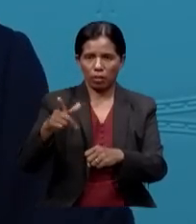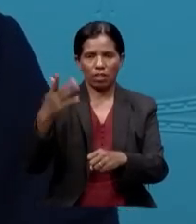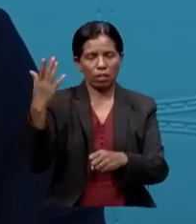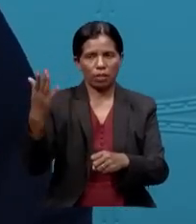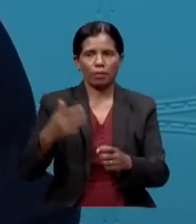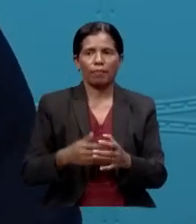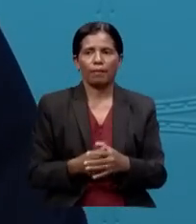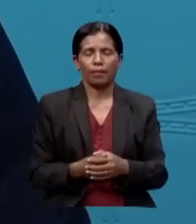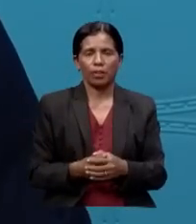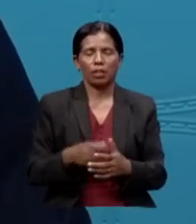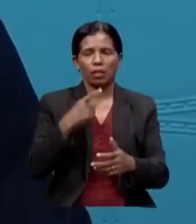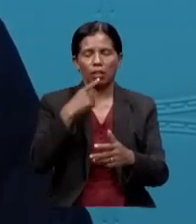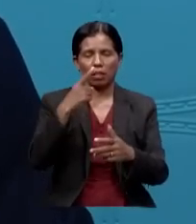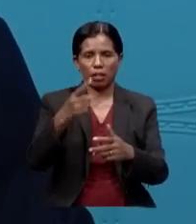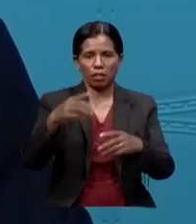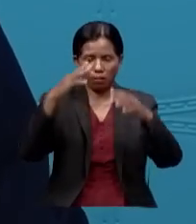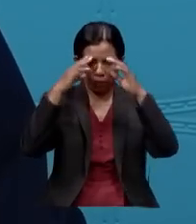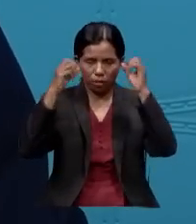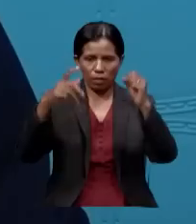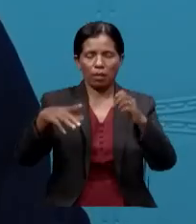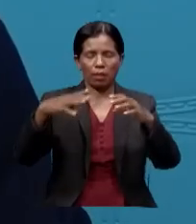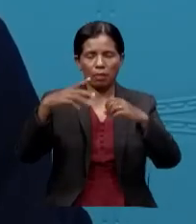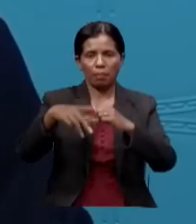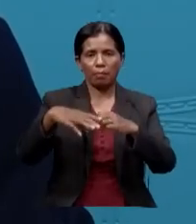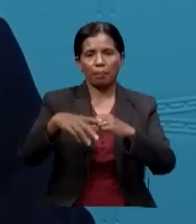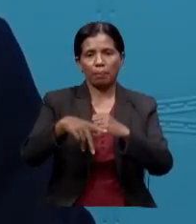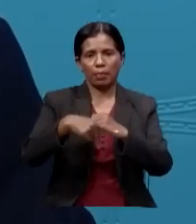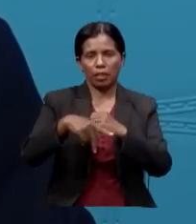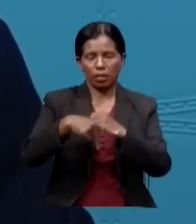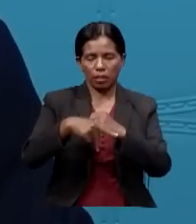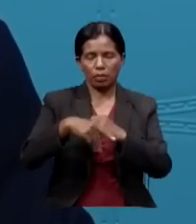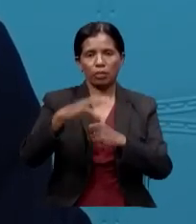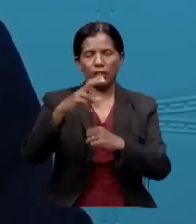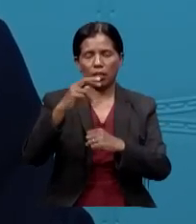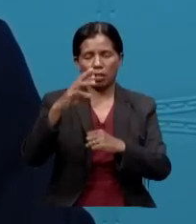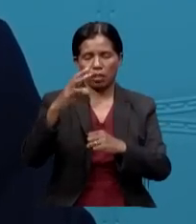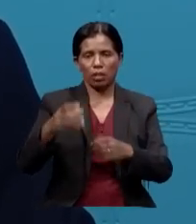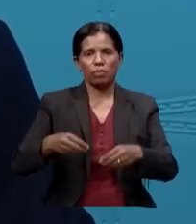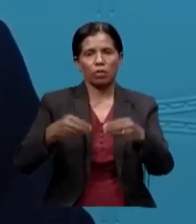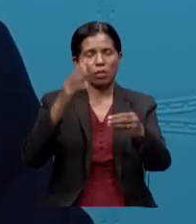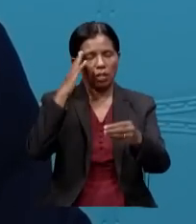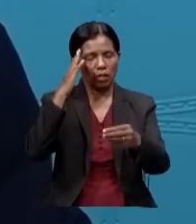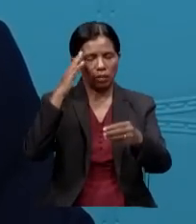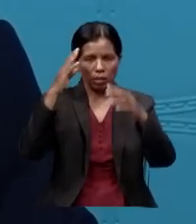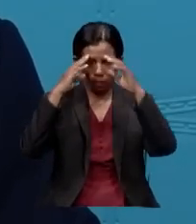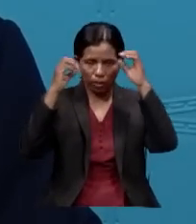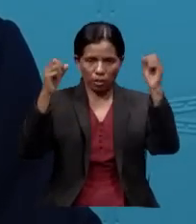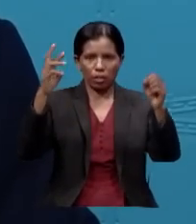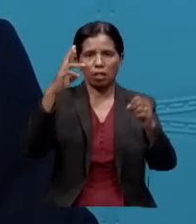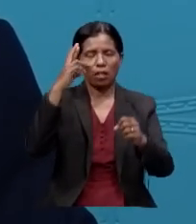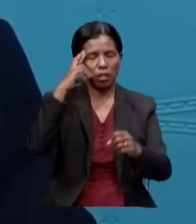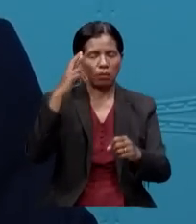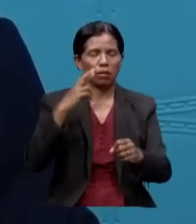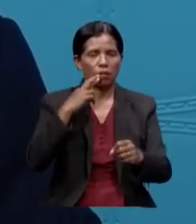e a plenária, acusa cada presidente do partido CNRT, mas que influencia, fale, presidente da República, a